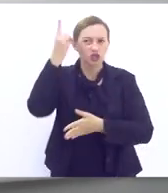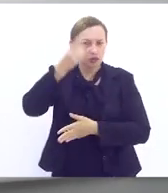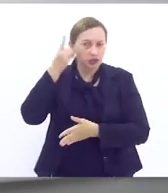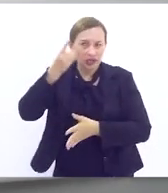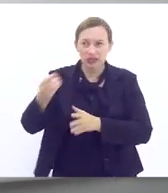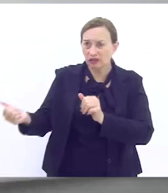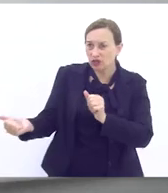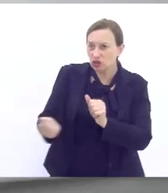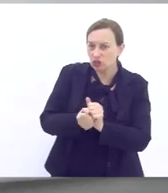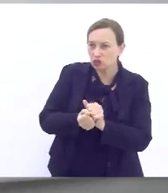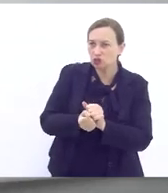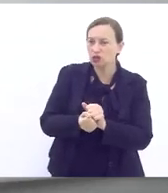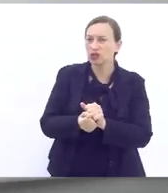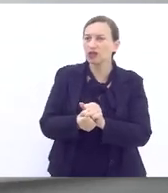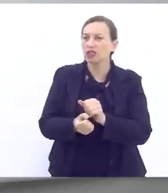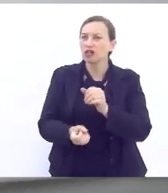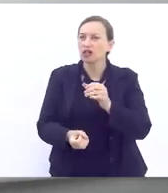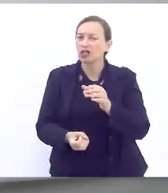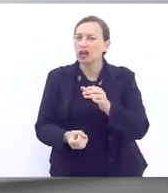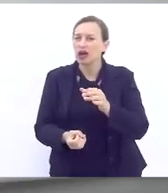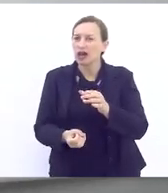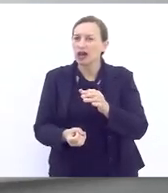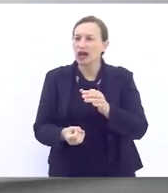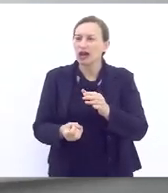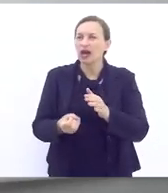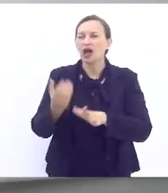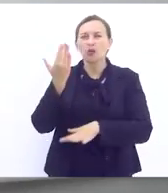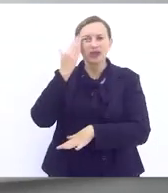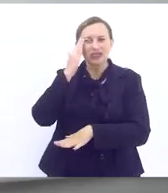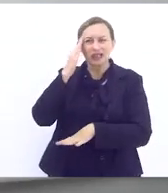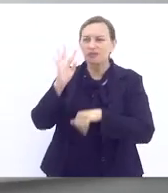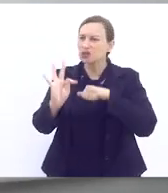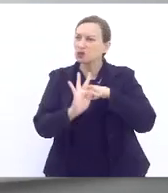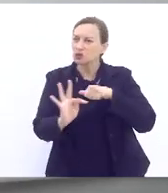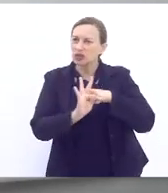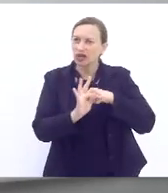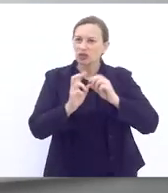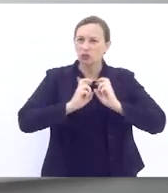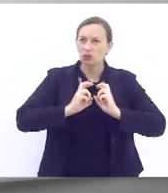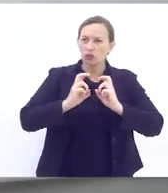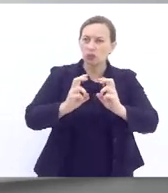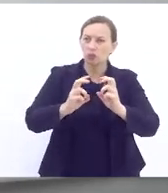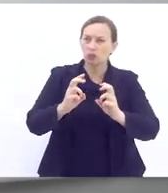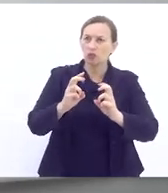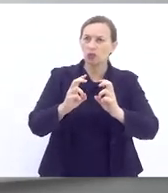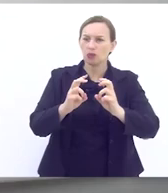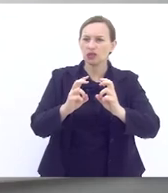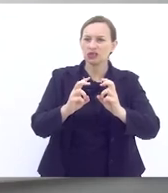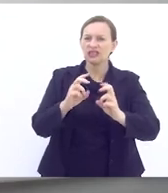participavam da audiência formatar né o entendimento técnico sobre a questão do bondinho